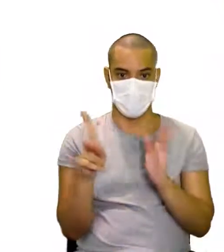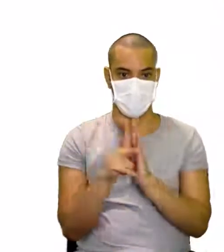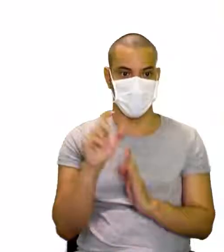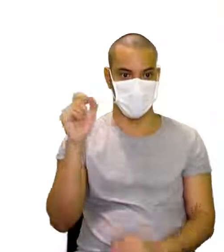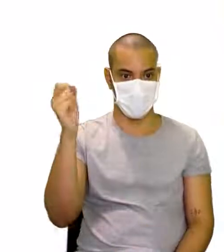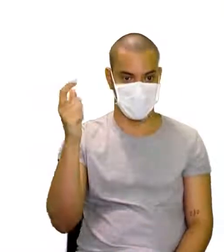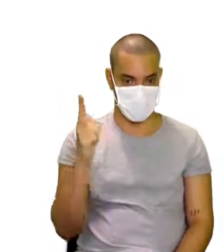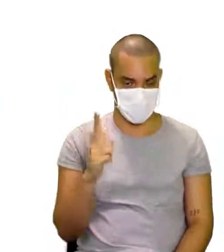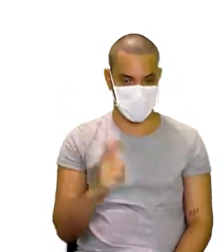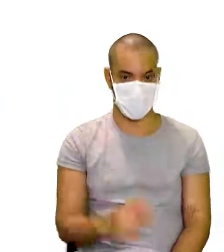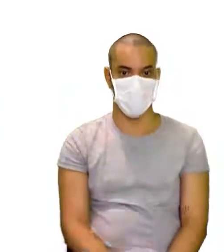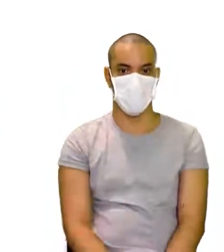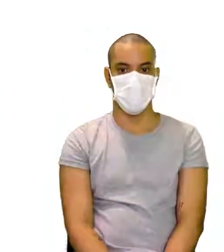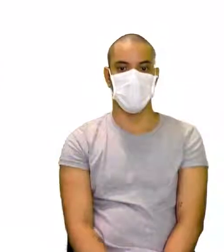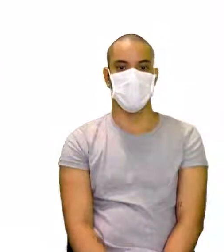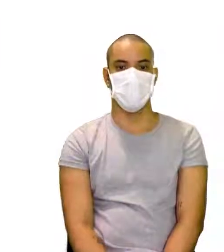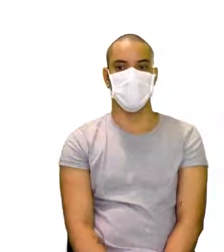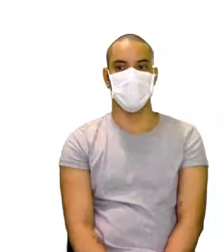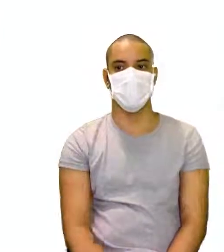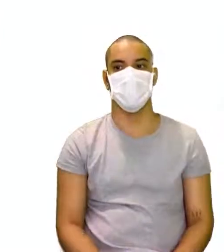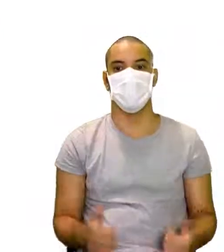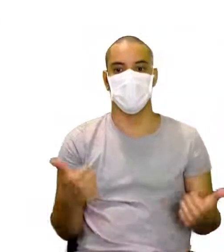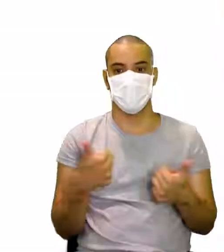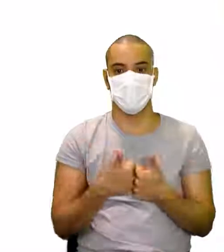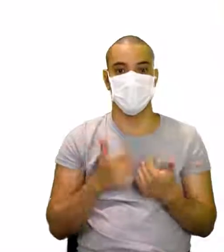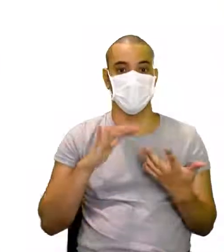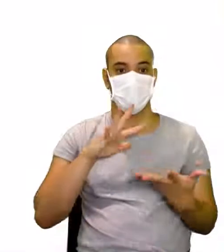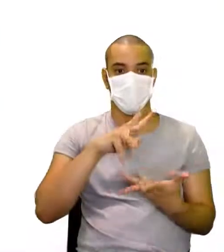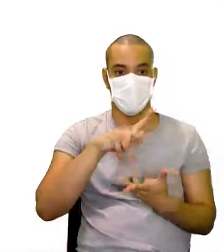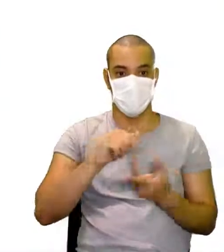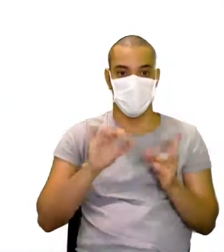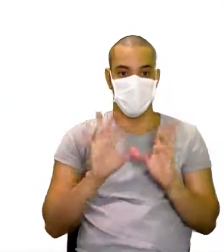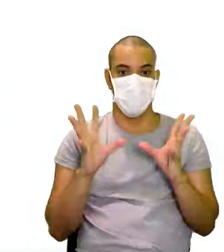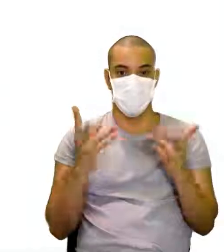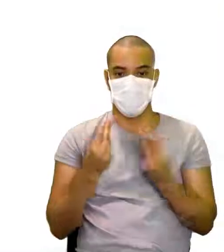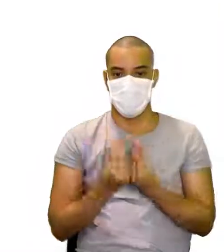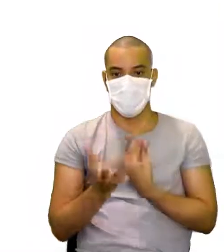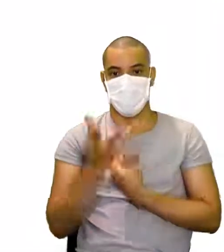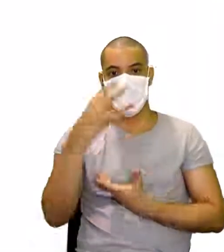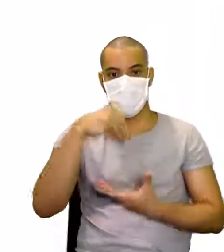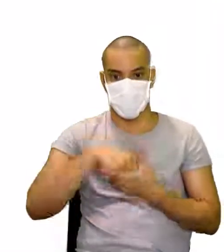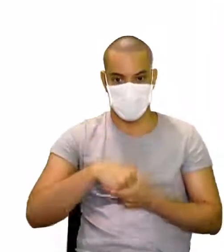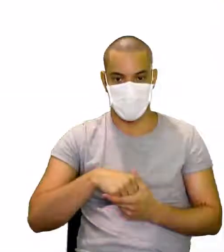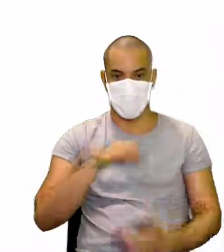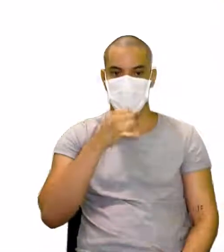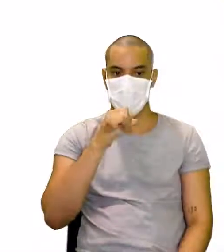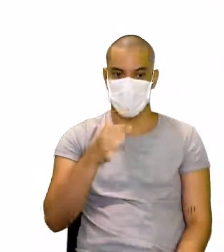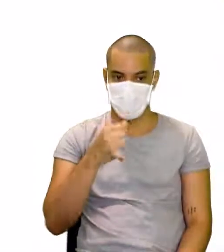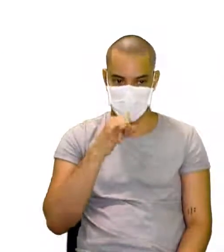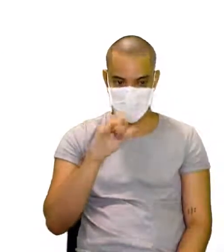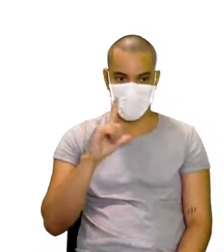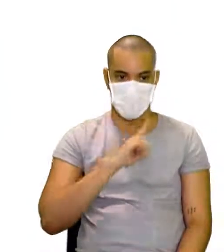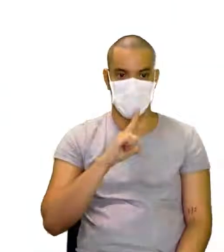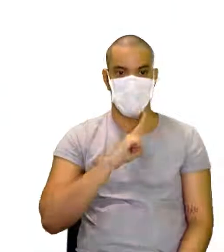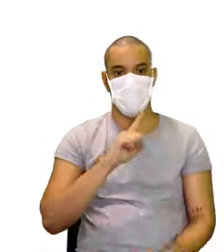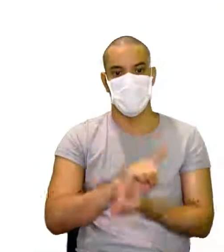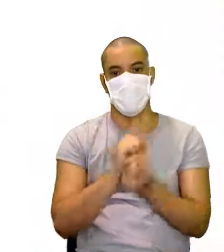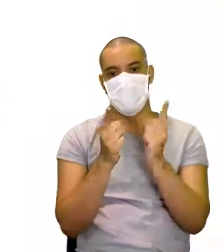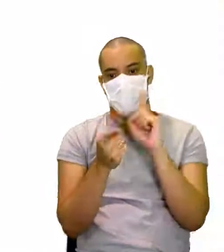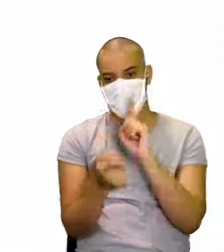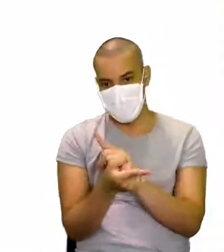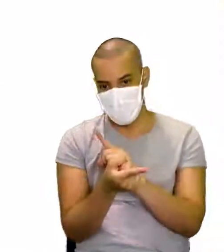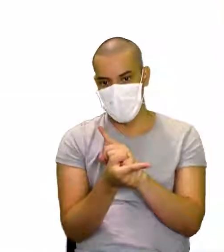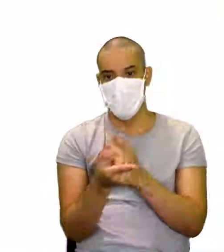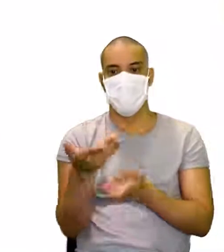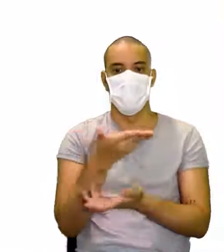Sol. Bom, ao se aproximar da Terra, as partículas carregadas eletricamente são